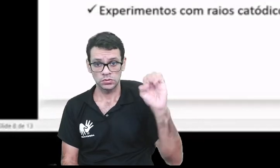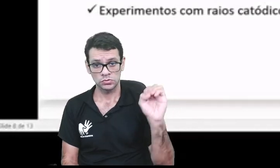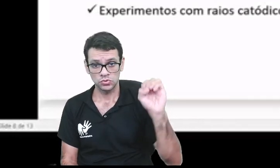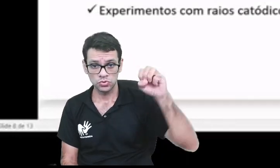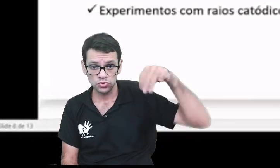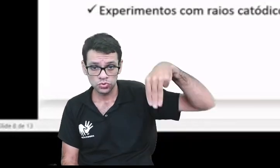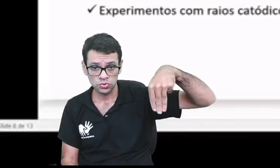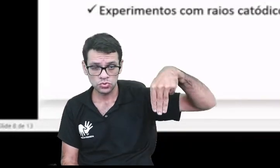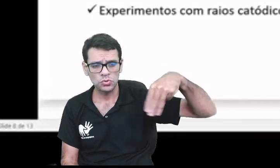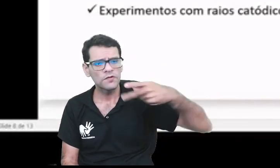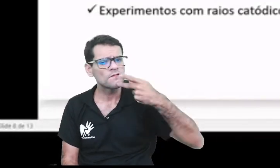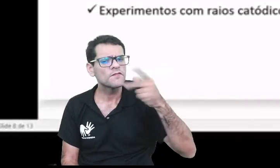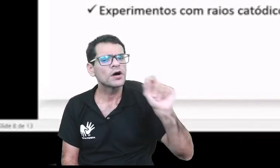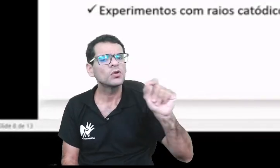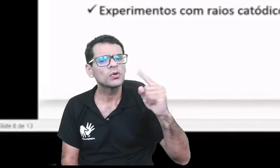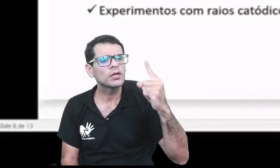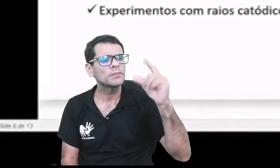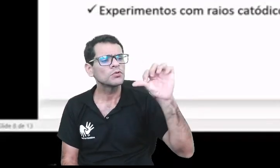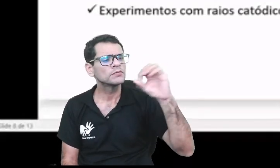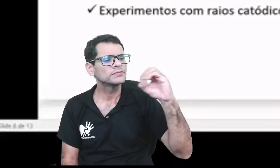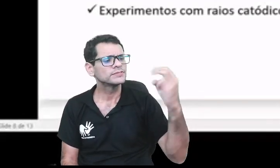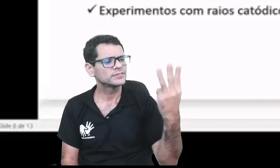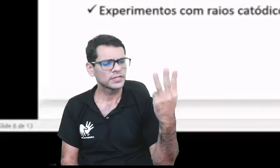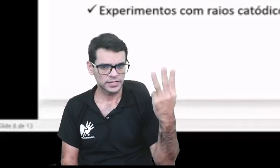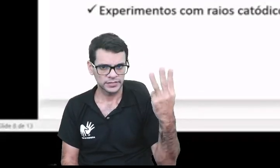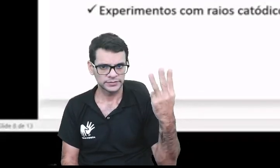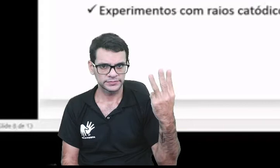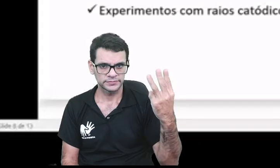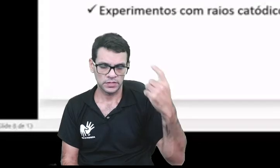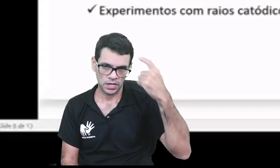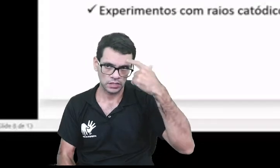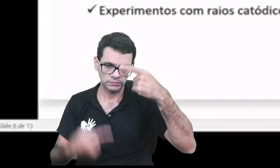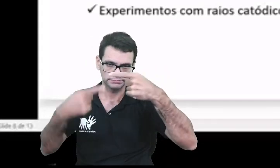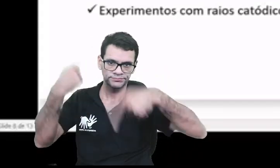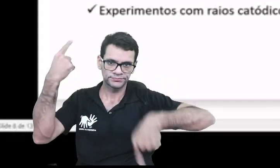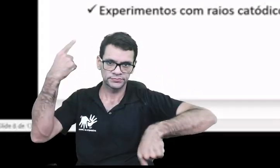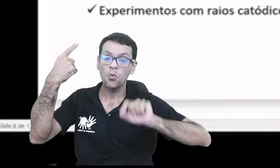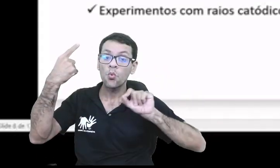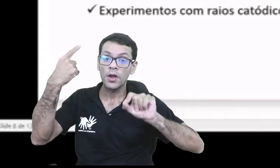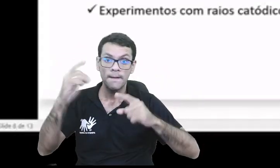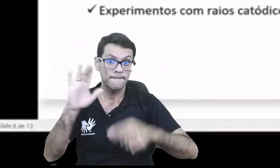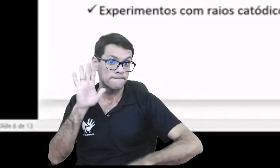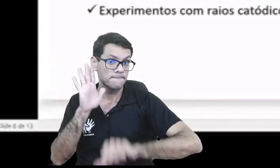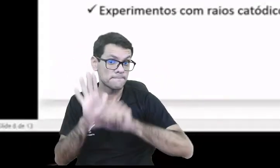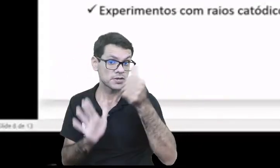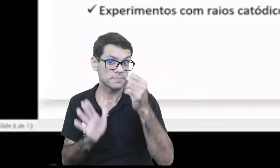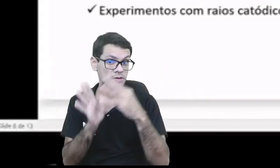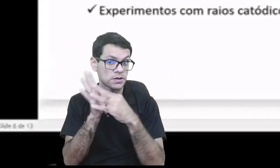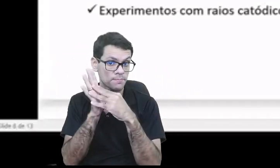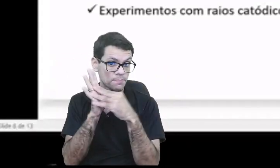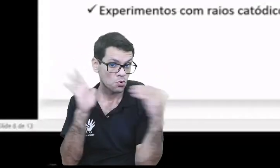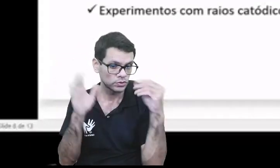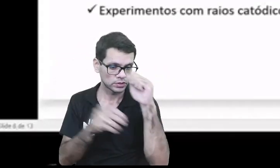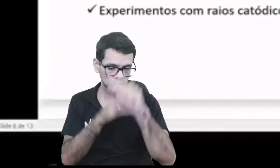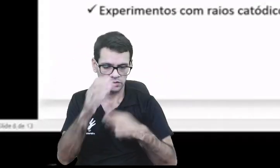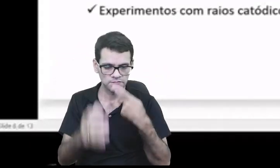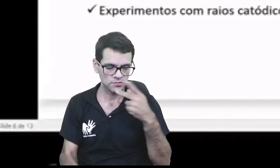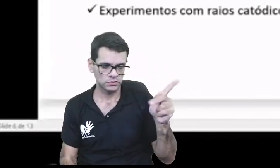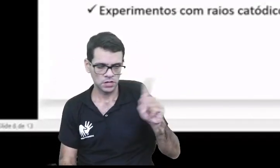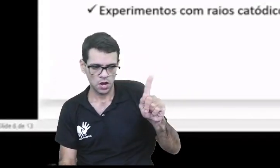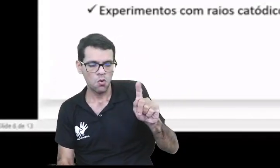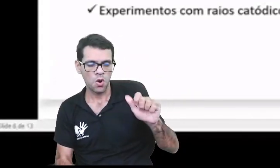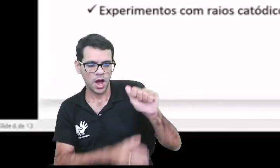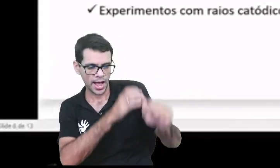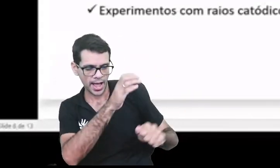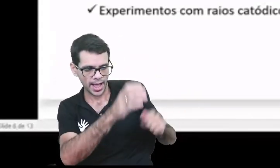fez? Então, aqui a gente teve uma ruptura interessante. Foi o primeiro modelo atômico que diz assim, não, o